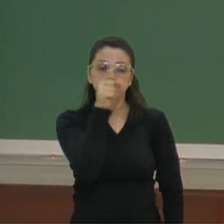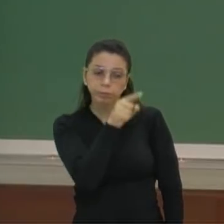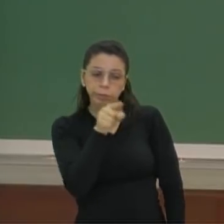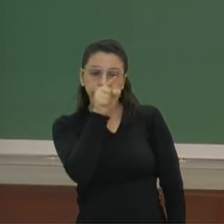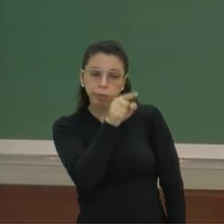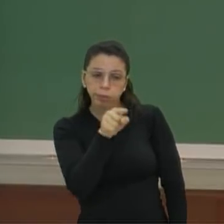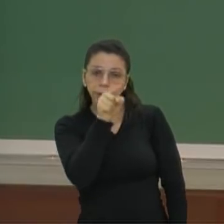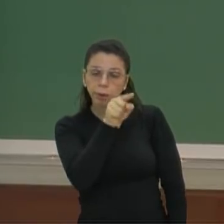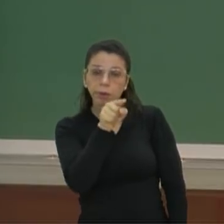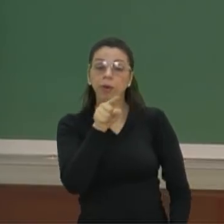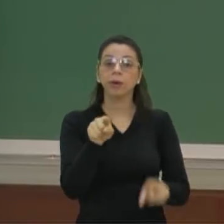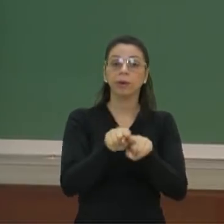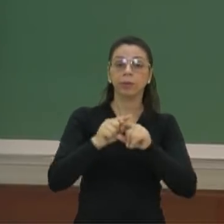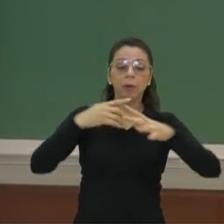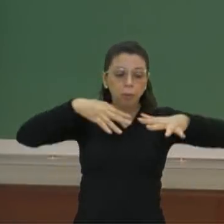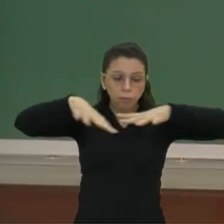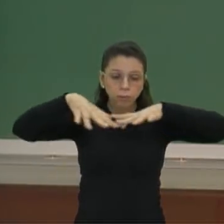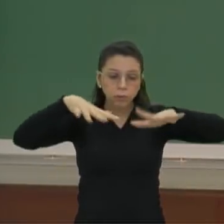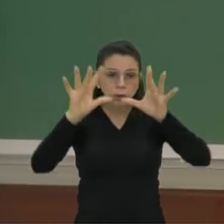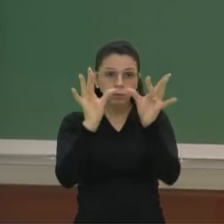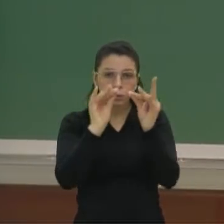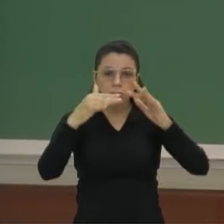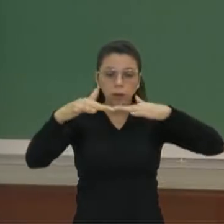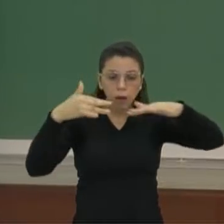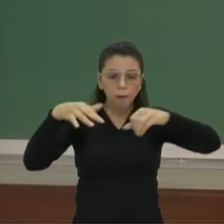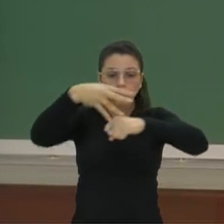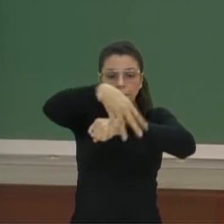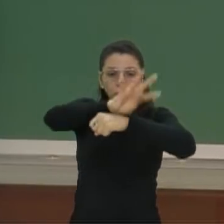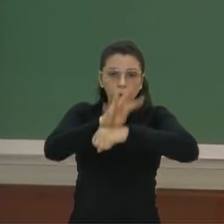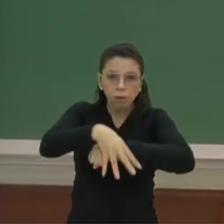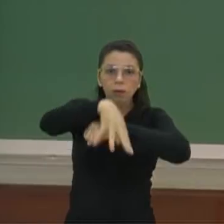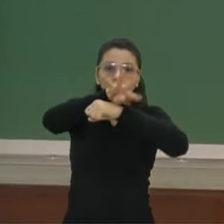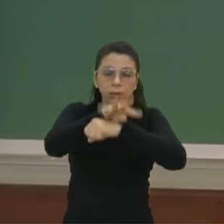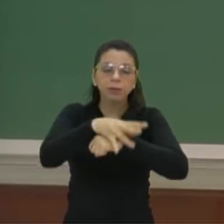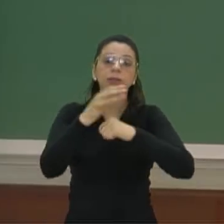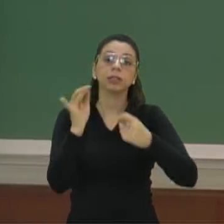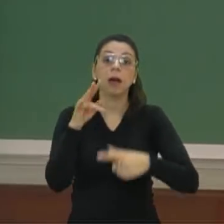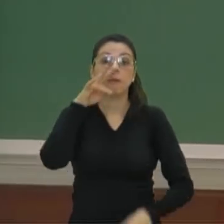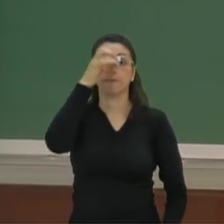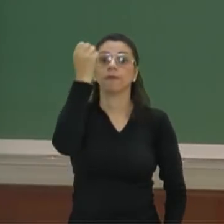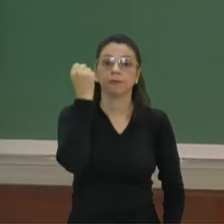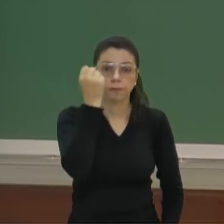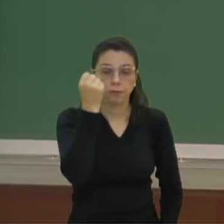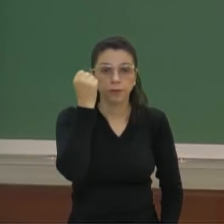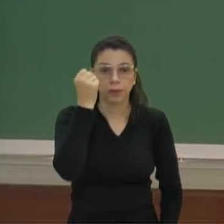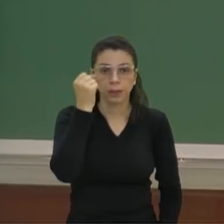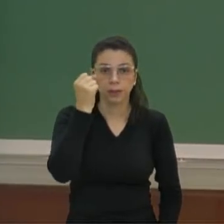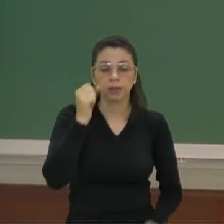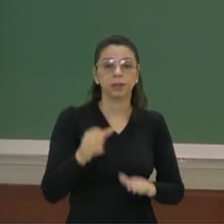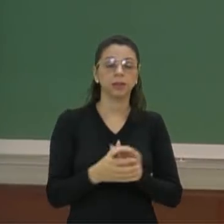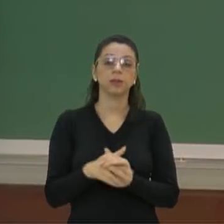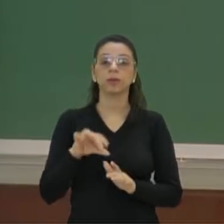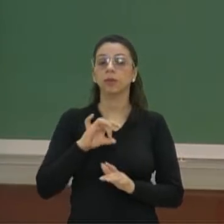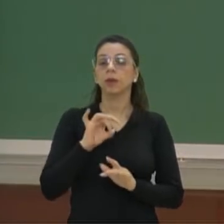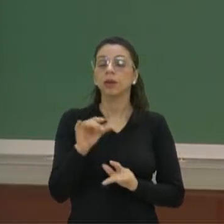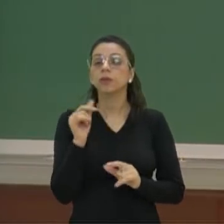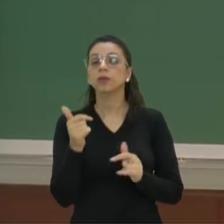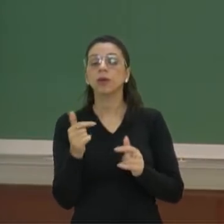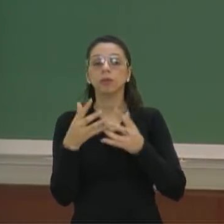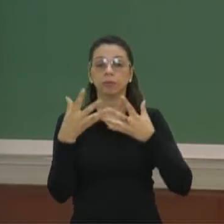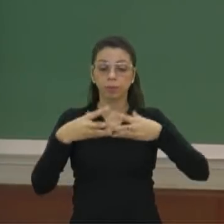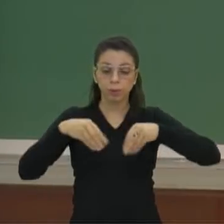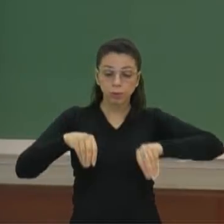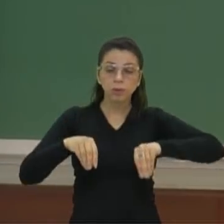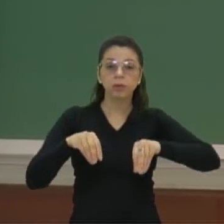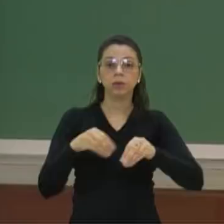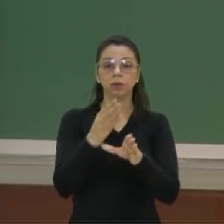lá dentro, e vai balançar as células ciliadas. Como está muito intenso, não necessariamente vai prejudicar